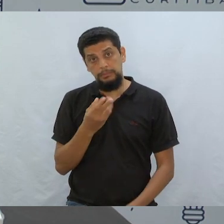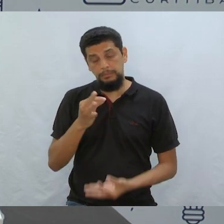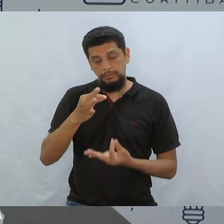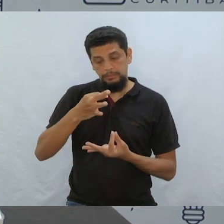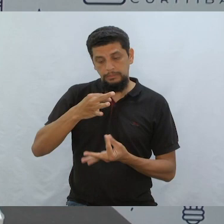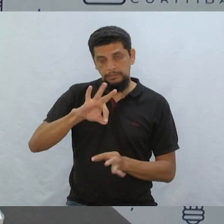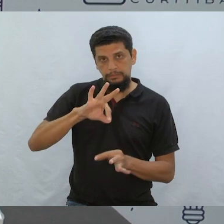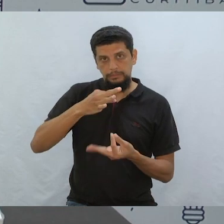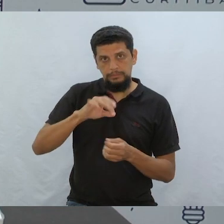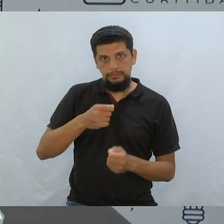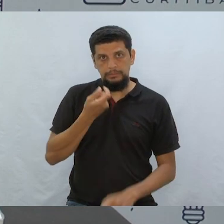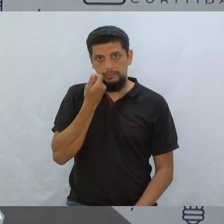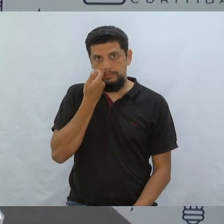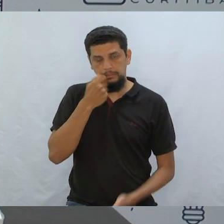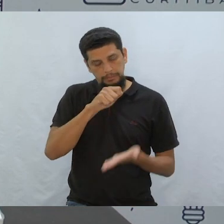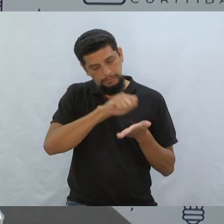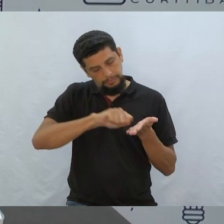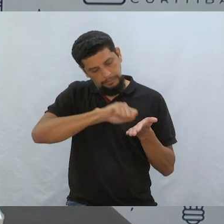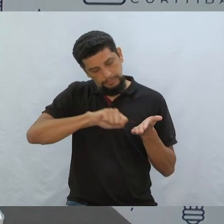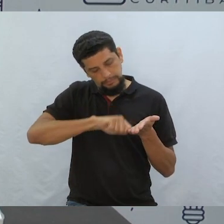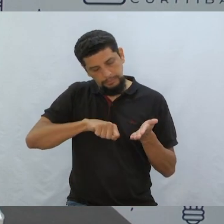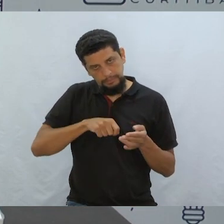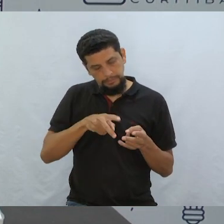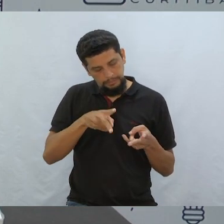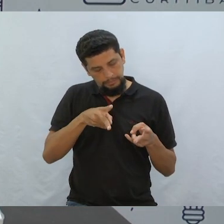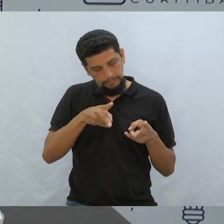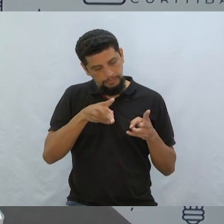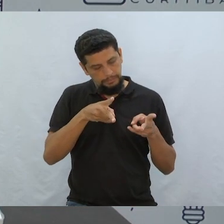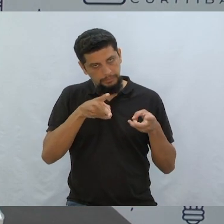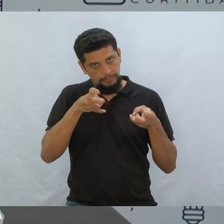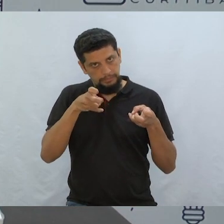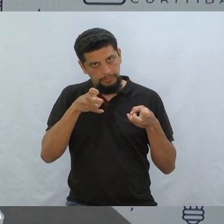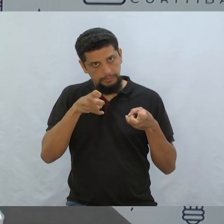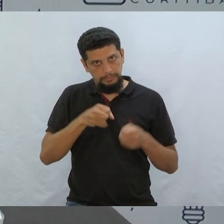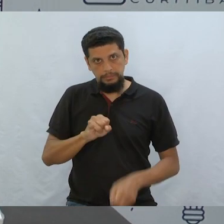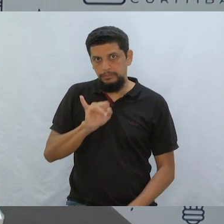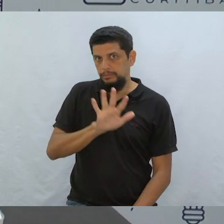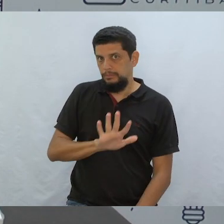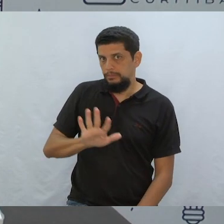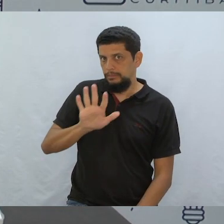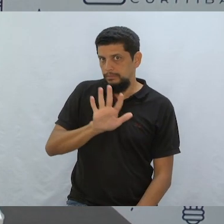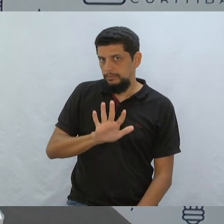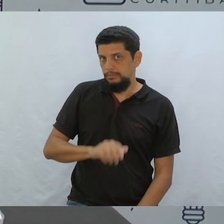registro, ou uma folha e um lápis, né? Observem lá na tela, então.